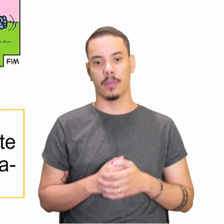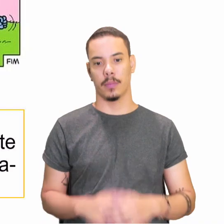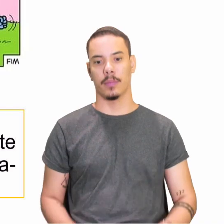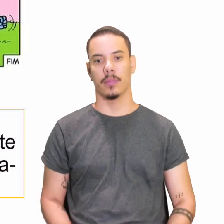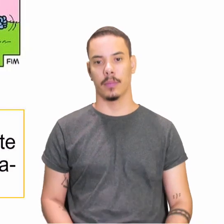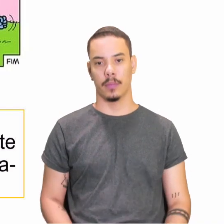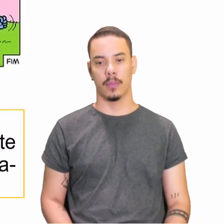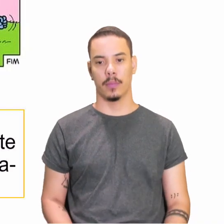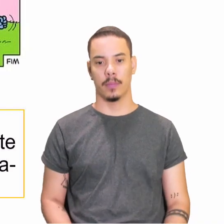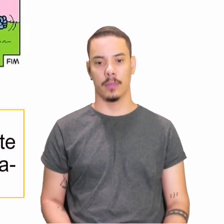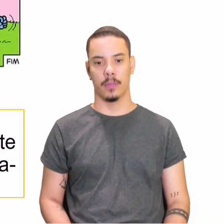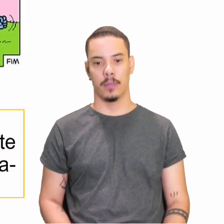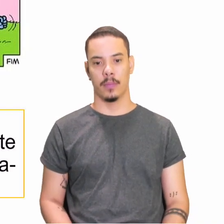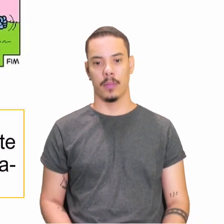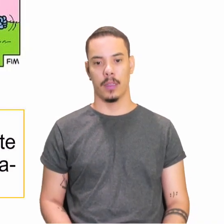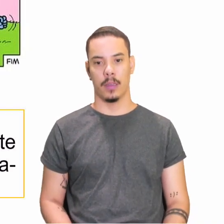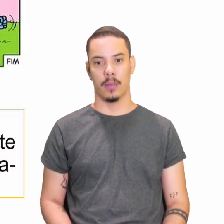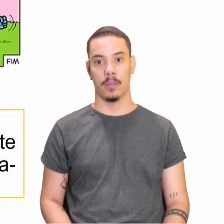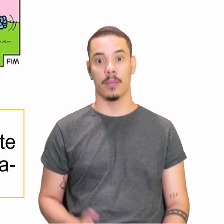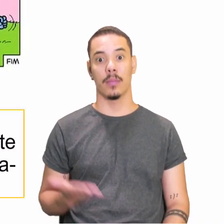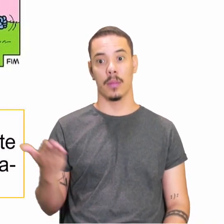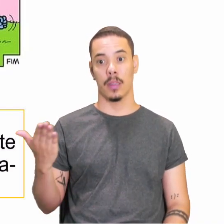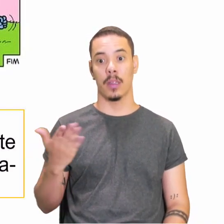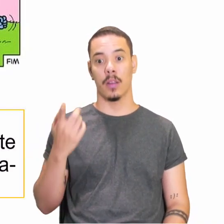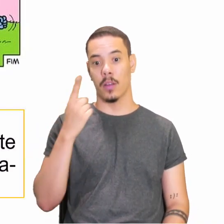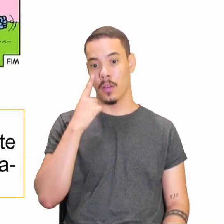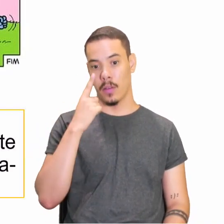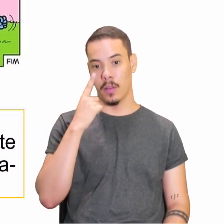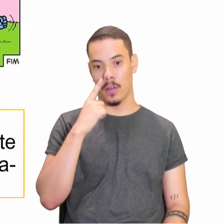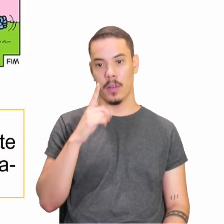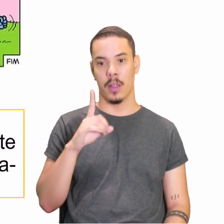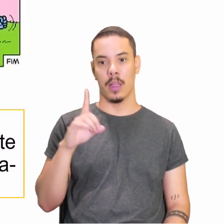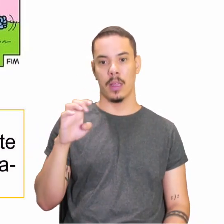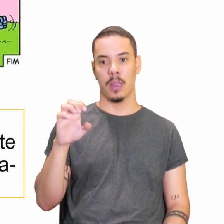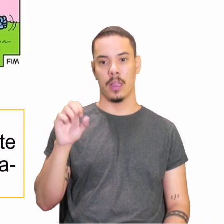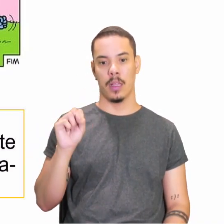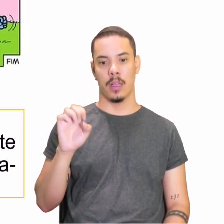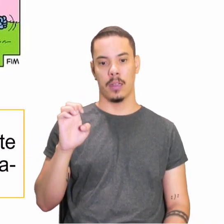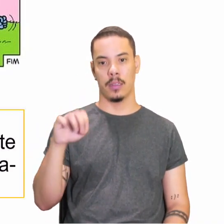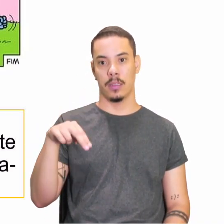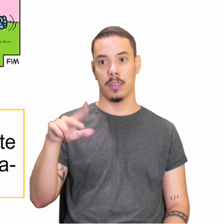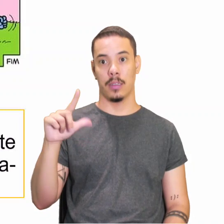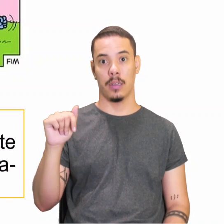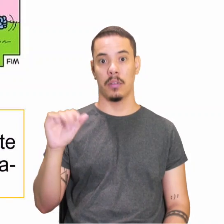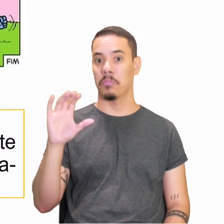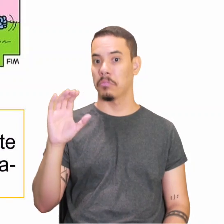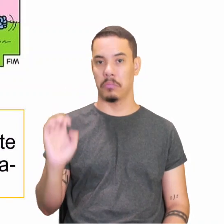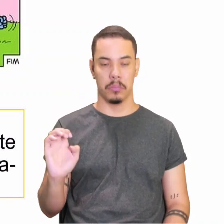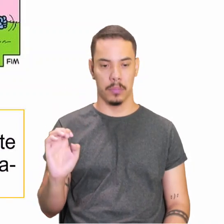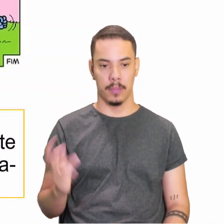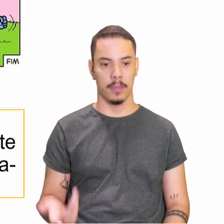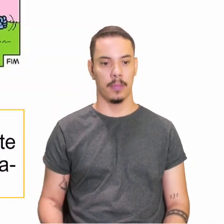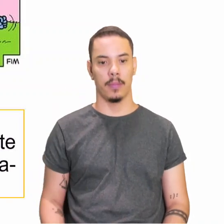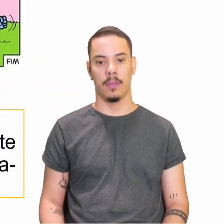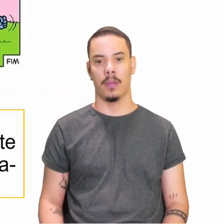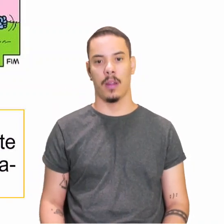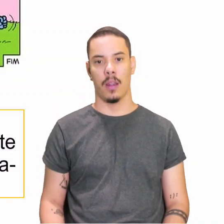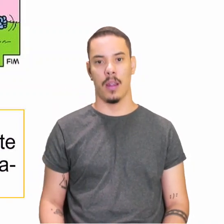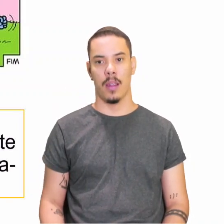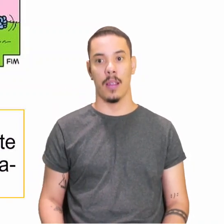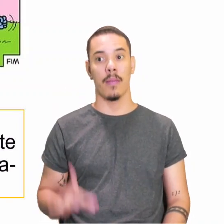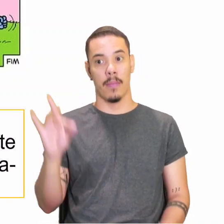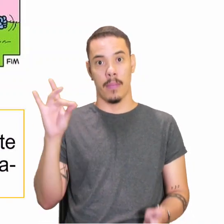clímax, agora nós vamos ver esse desenlace que nós falamos lá na narração, né? Como é que fica esse desenlace?